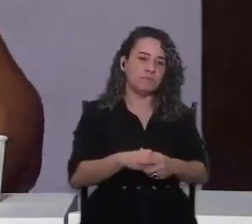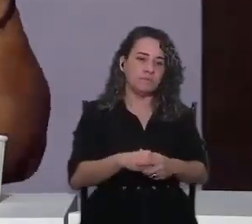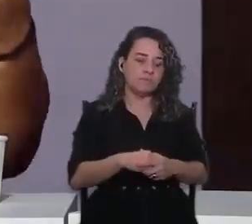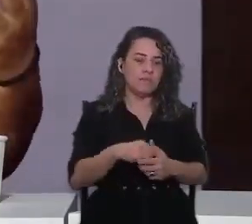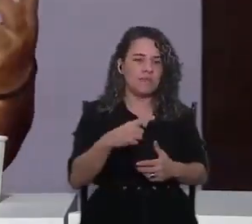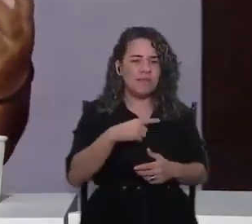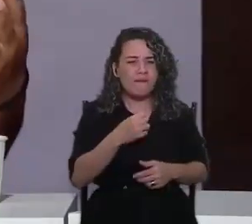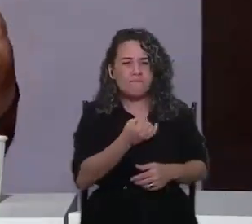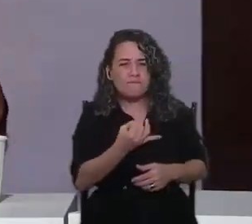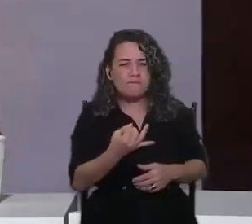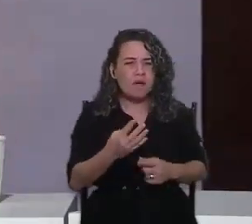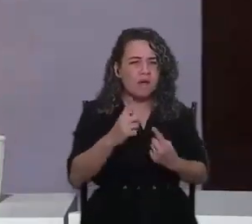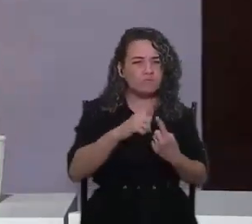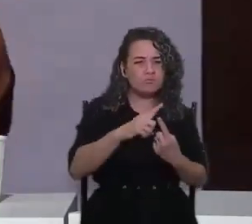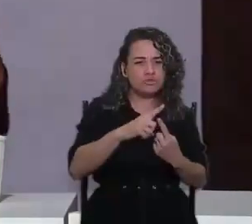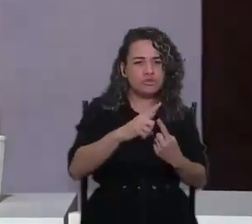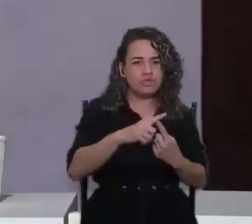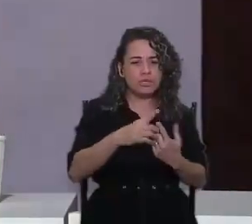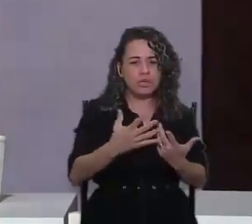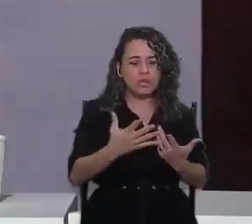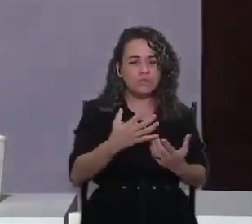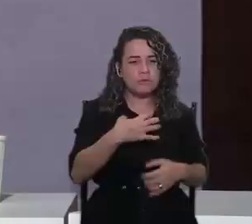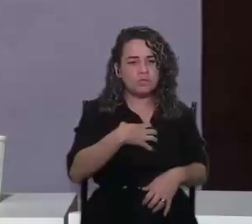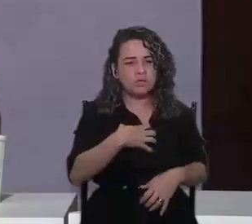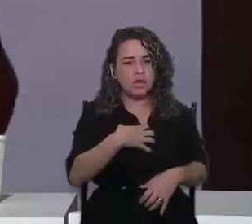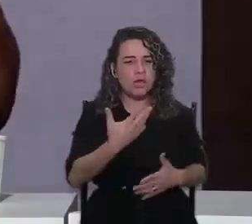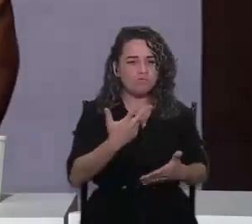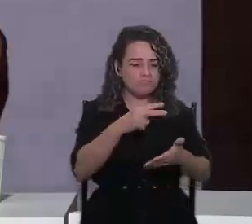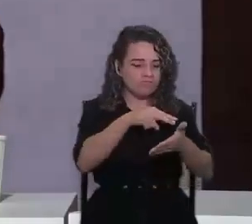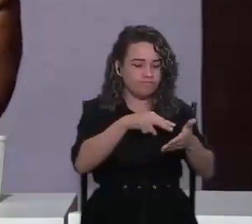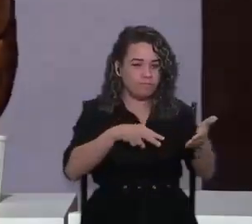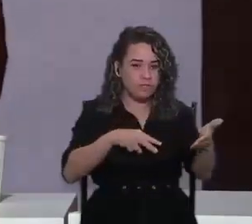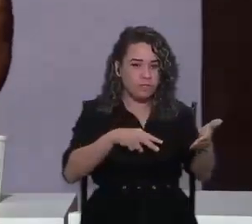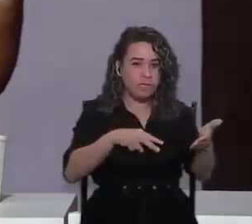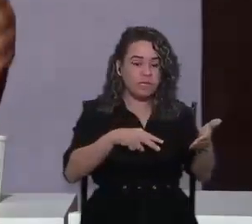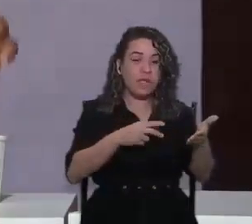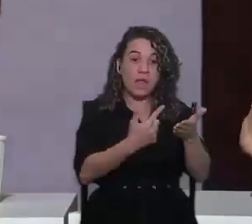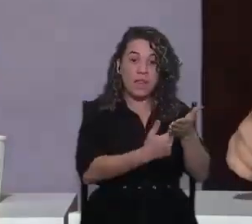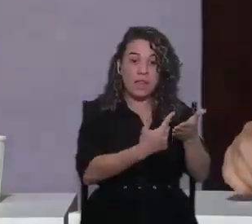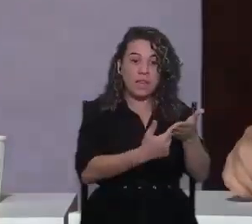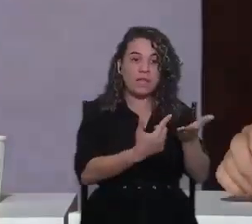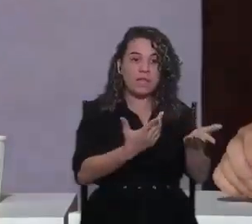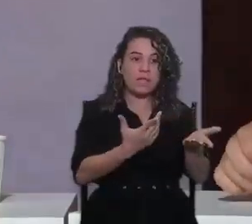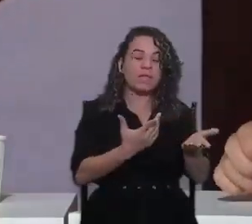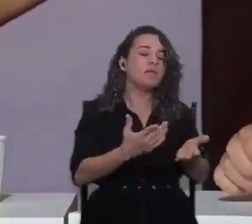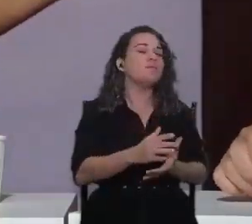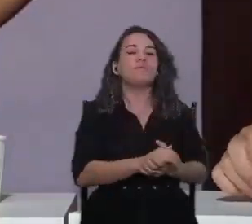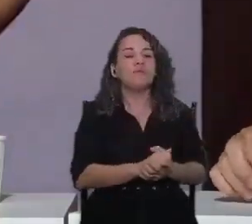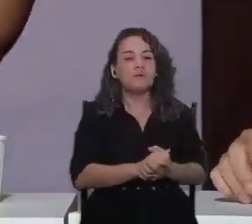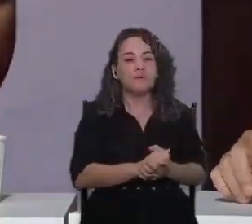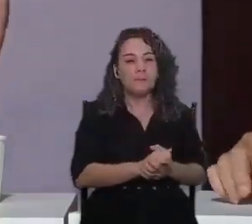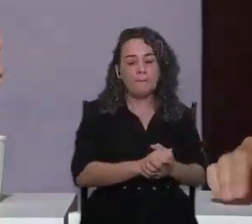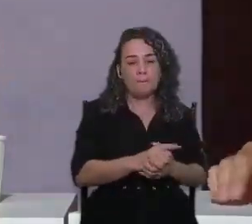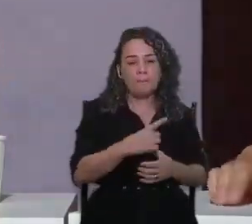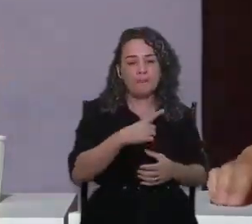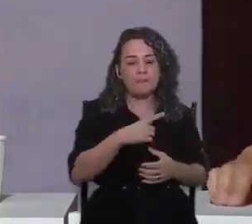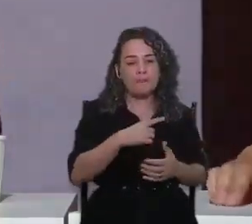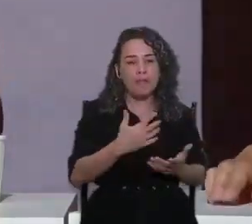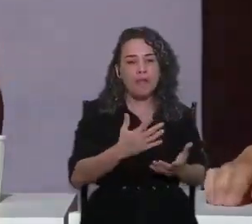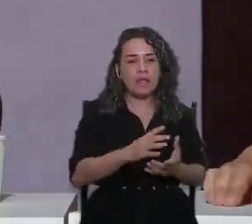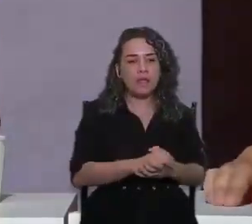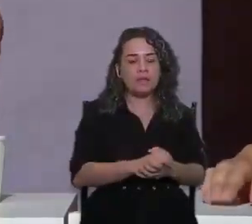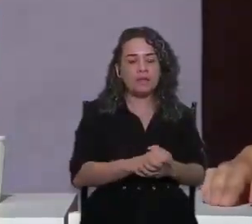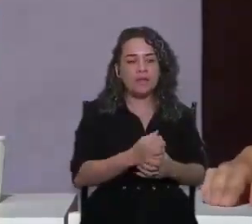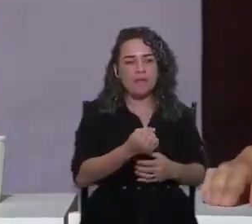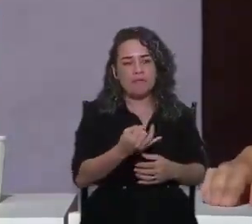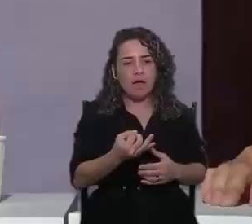ser modas, pareçam ser alguns tipos de indicação, pessoas que compram livros para colocar em estantes para decorar, etc. A gente tem